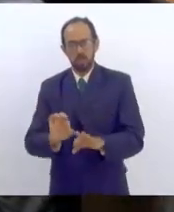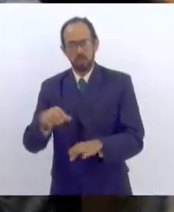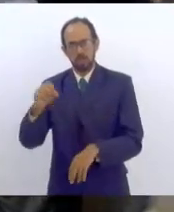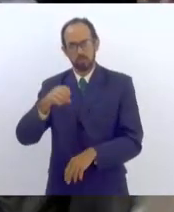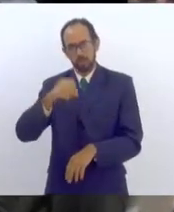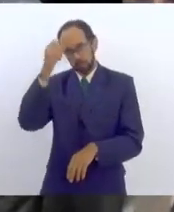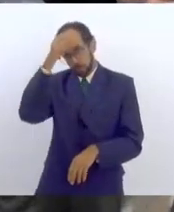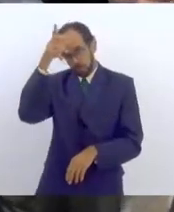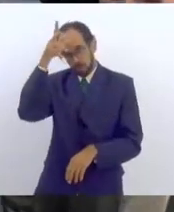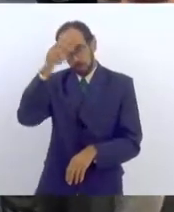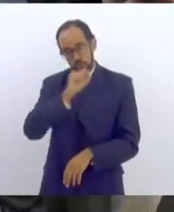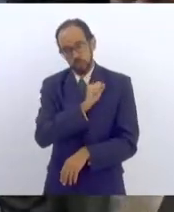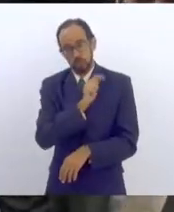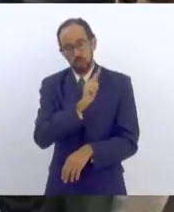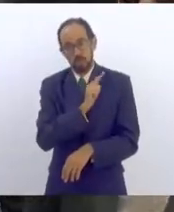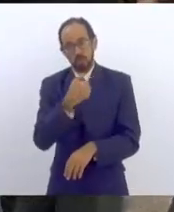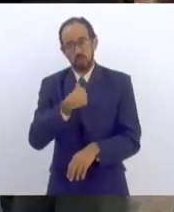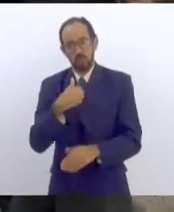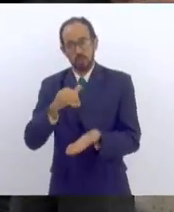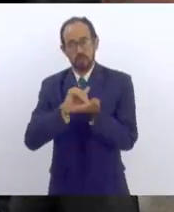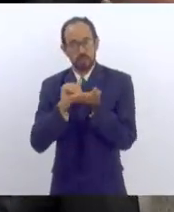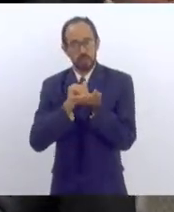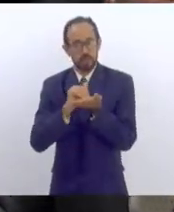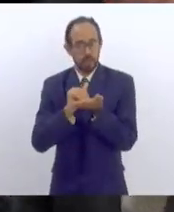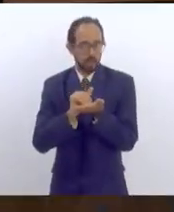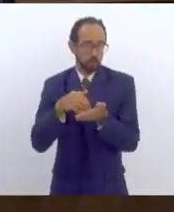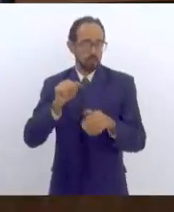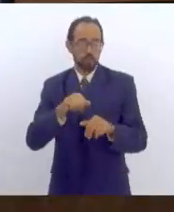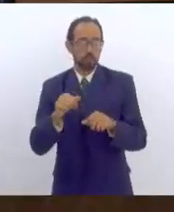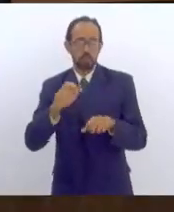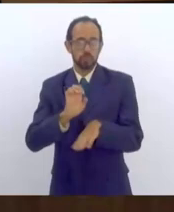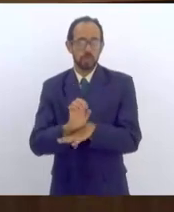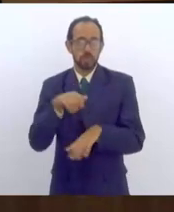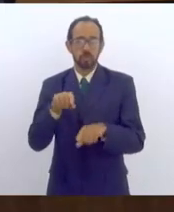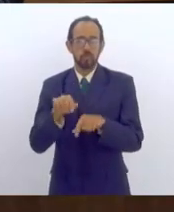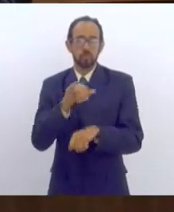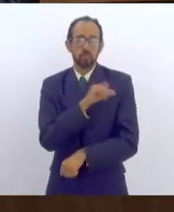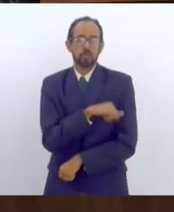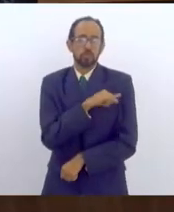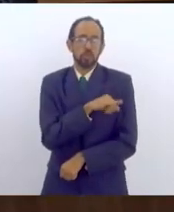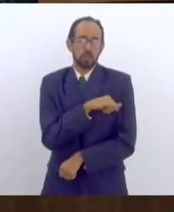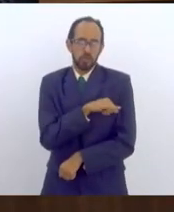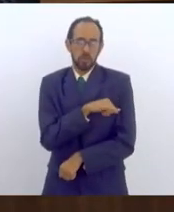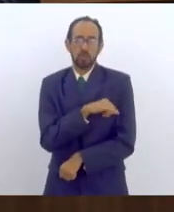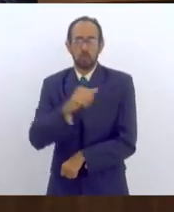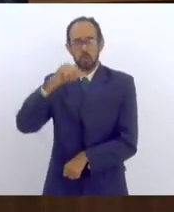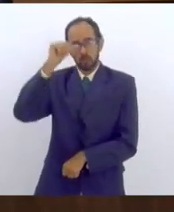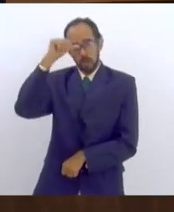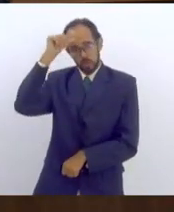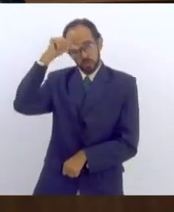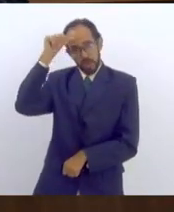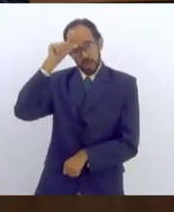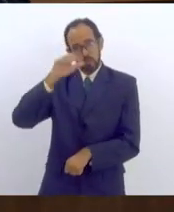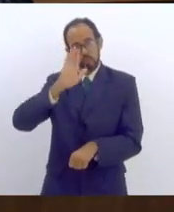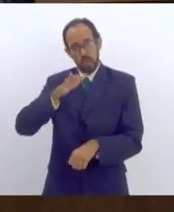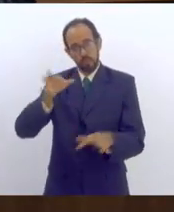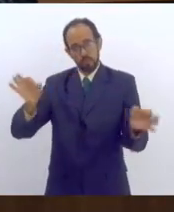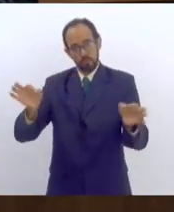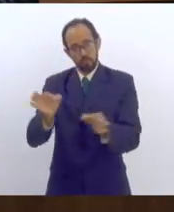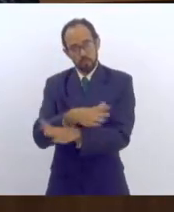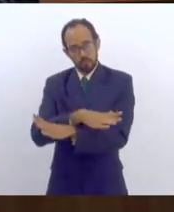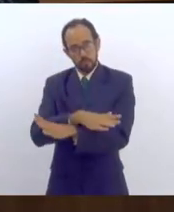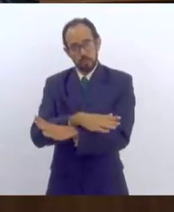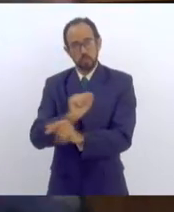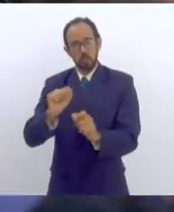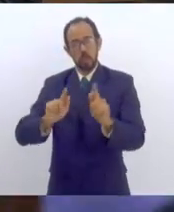quando eu ainda estava secretário, e que o Estado do Rio de Janeiro, a gestão do governo Cláudio Castro, já finalizou o processo de